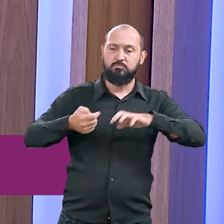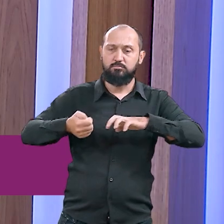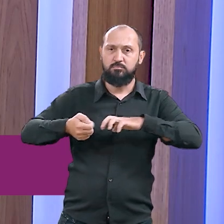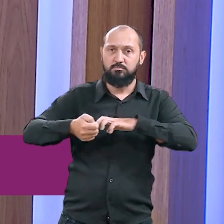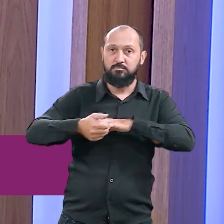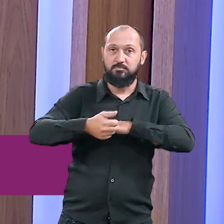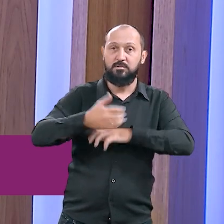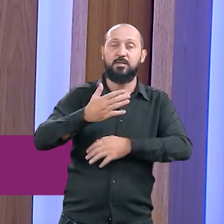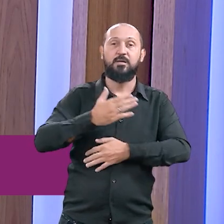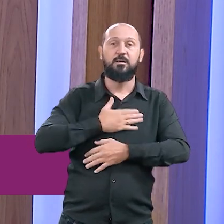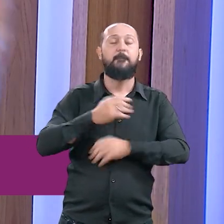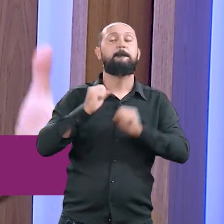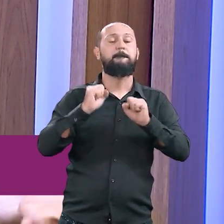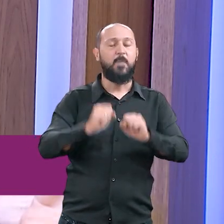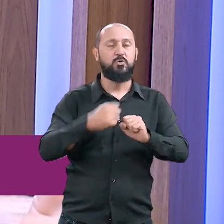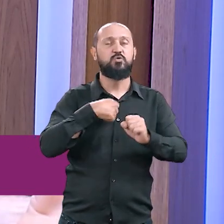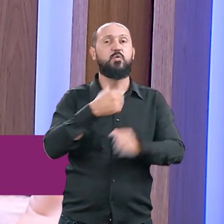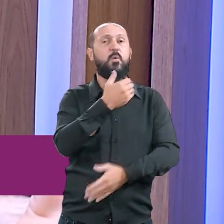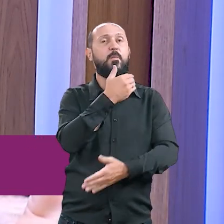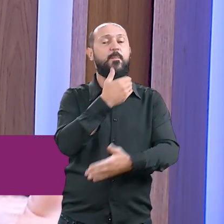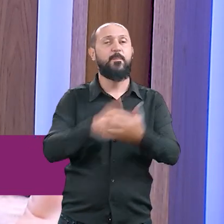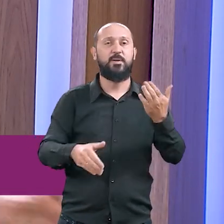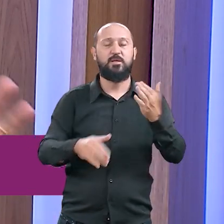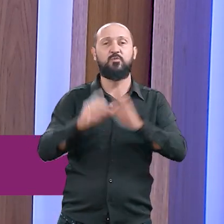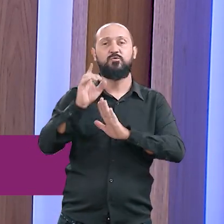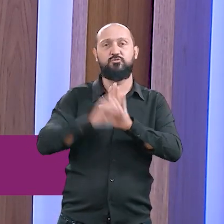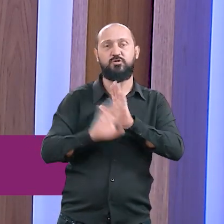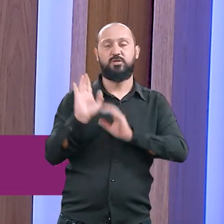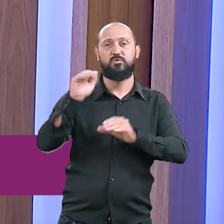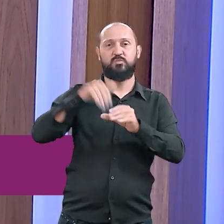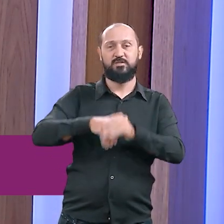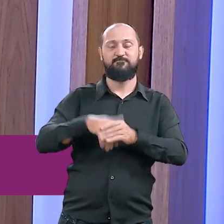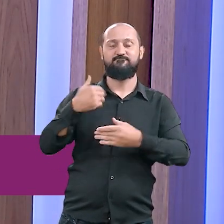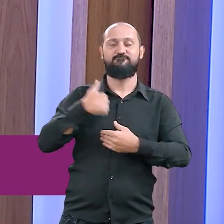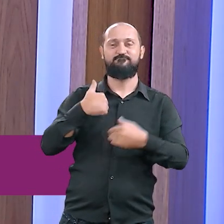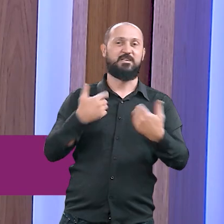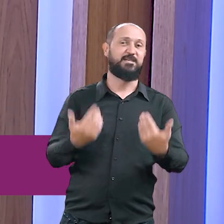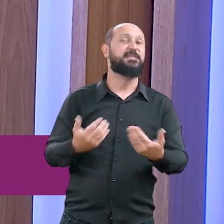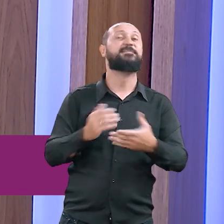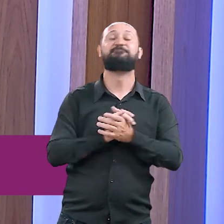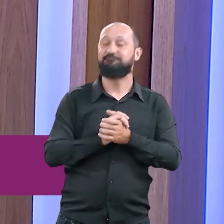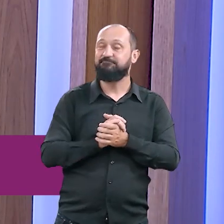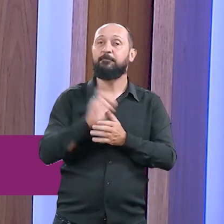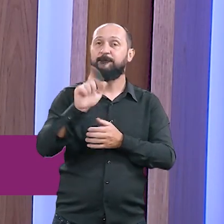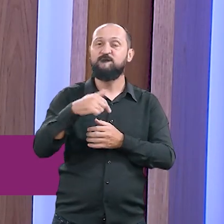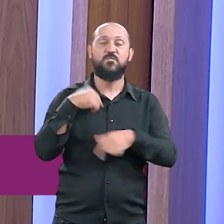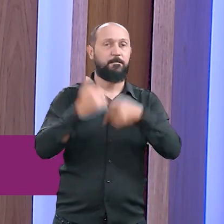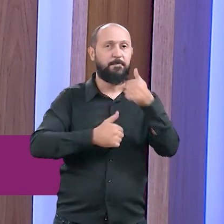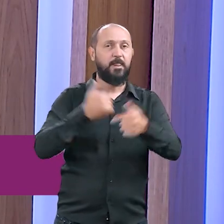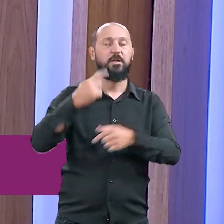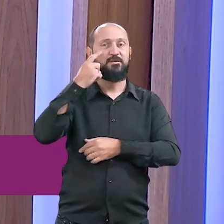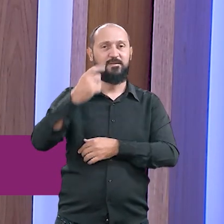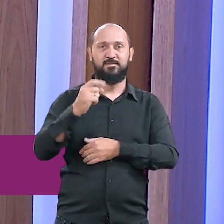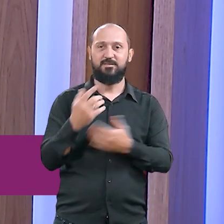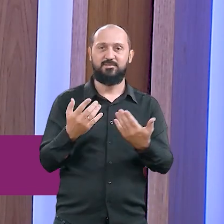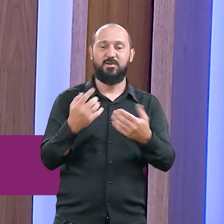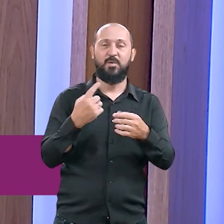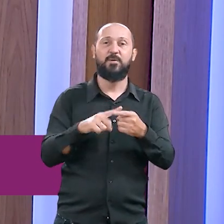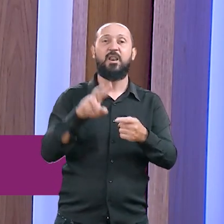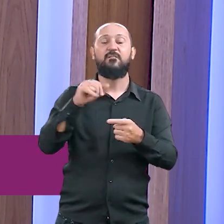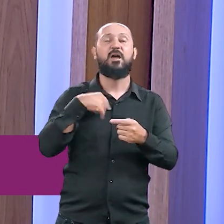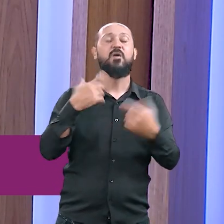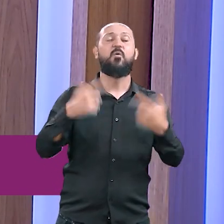das pessoas, porque a gente realmente se depara com notícias ou com fotos e vídeos que... Exato. E a você não diz justiça que são não vai mentira. conseguir acompanhar. Porque o que acontece? Na época,